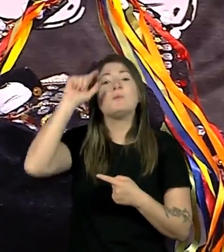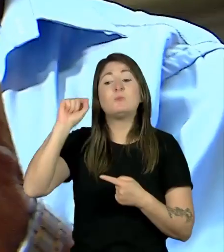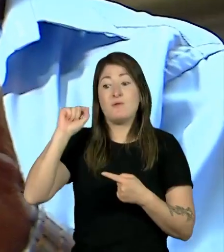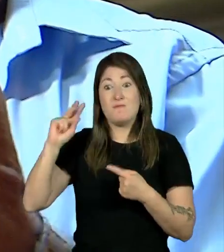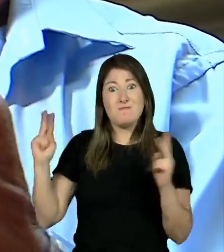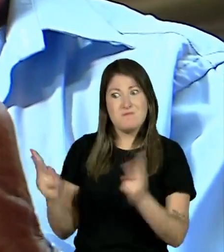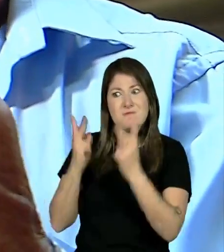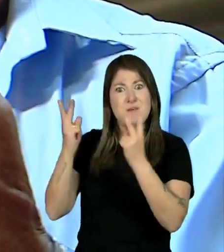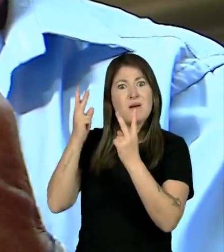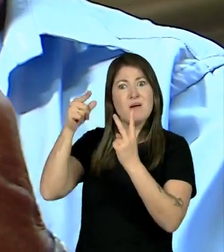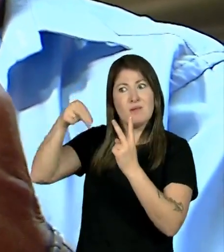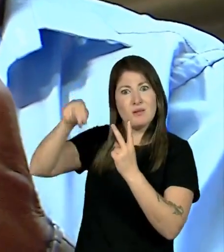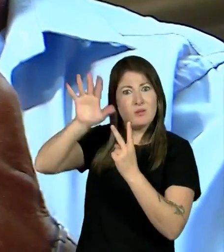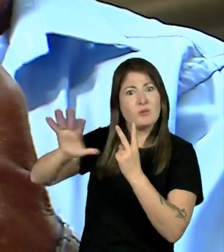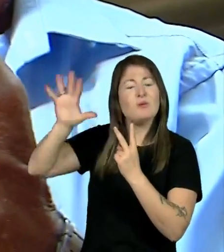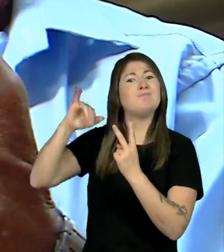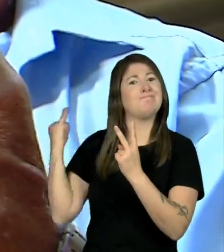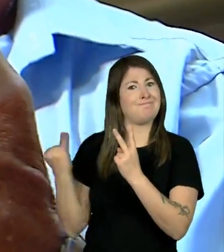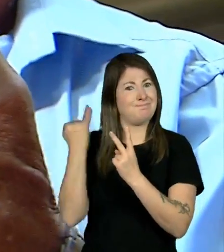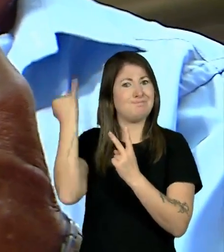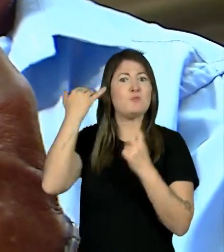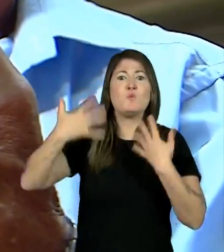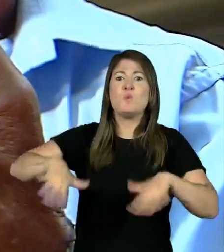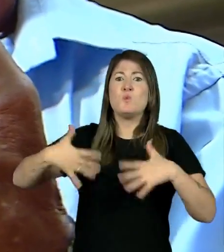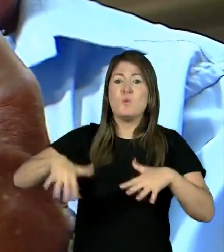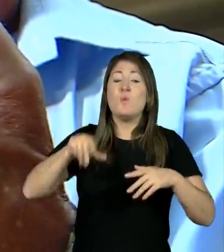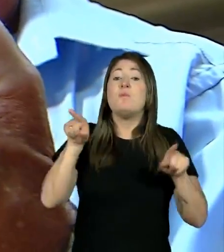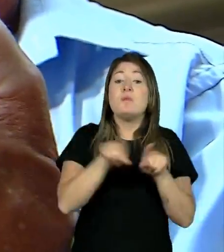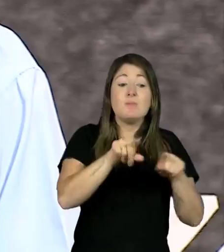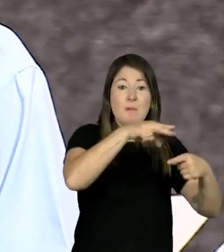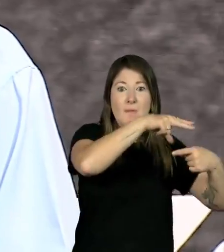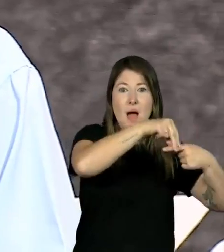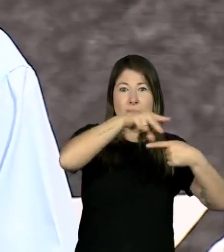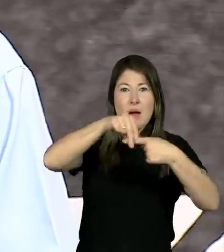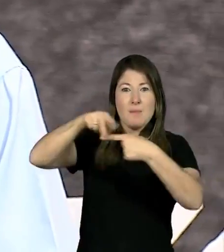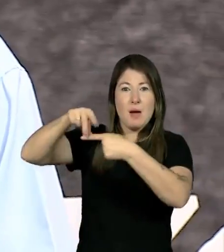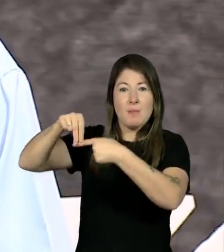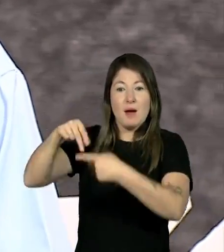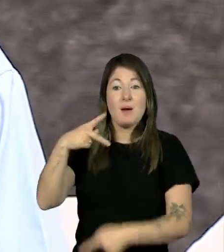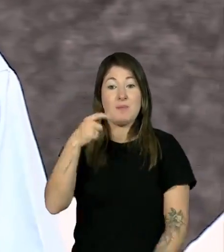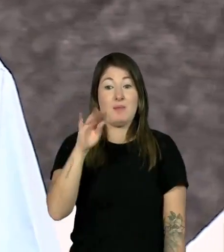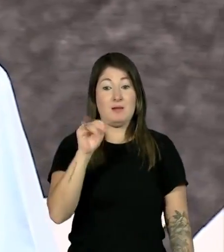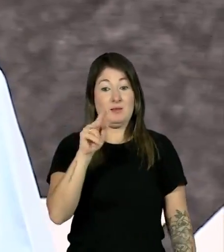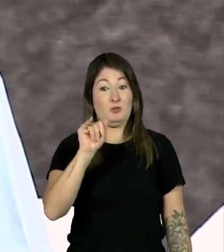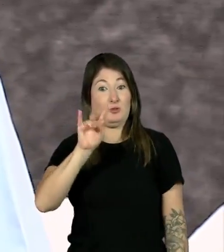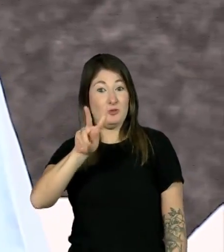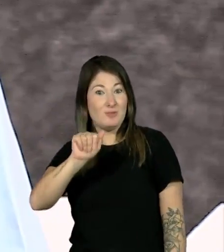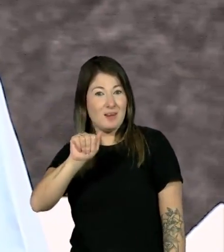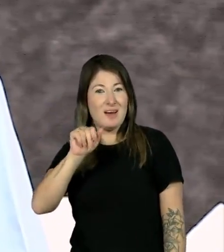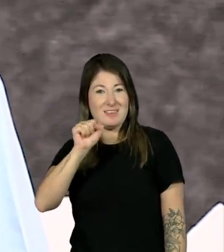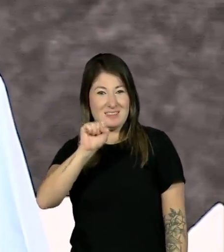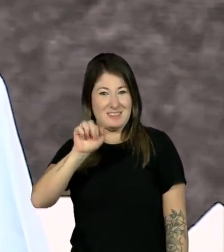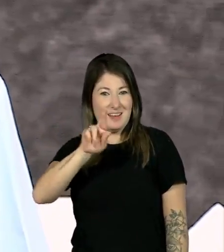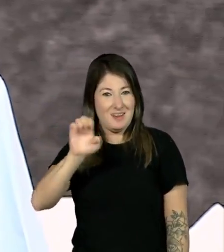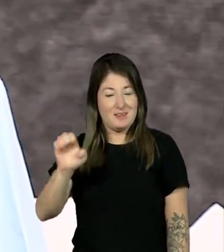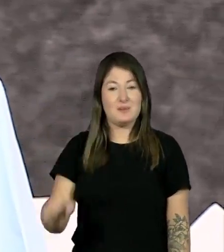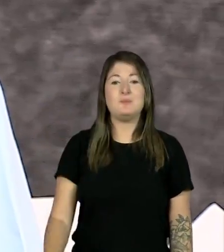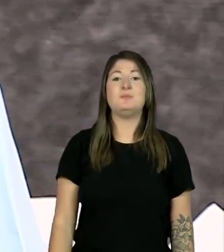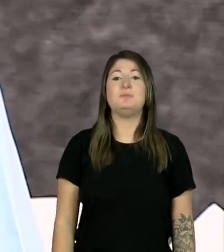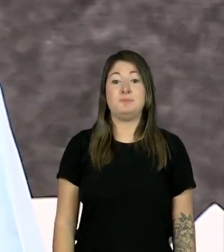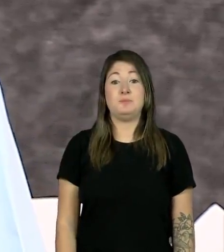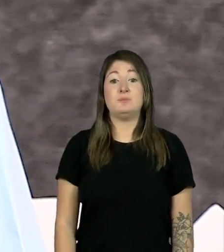nordestina e também os cordéis de Patativa do Assaré. Eu vou contar uma história que eu não sei